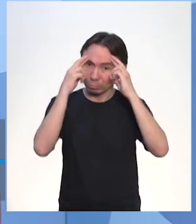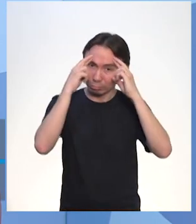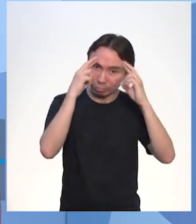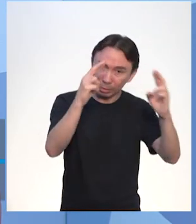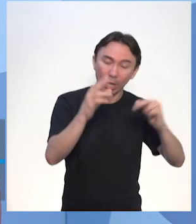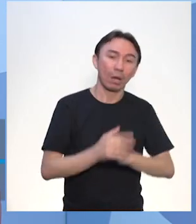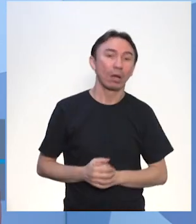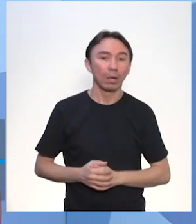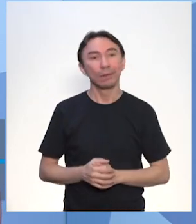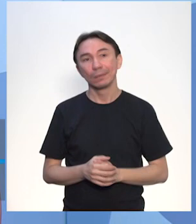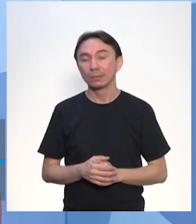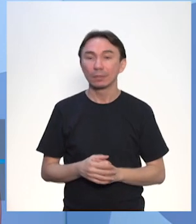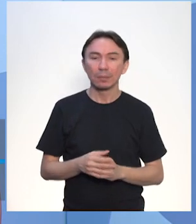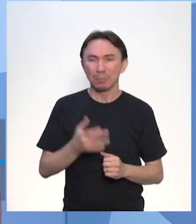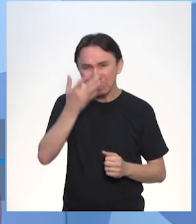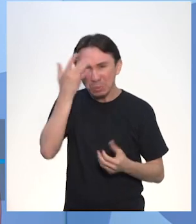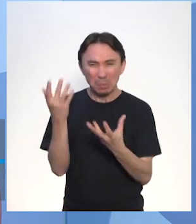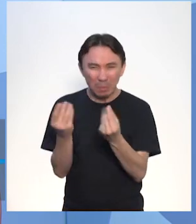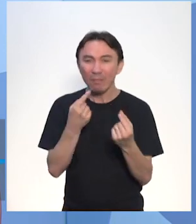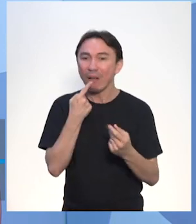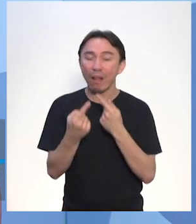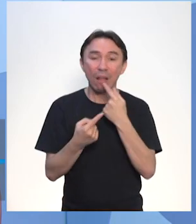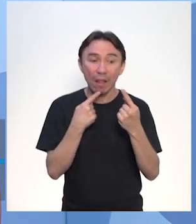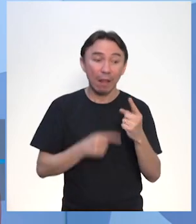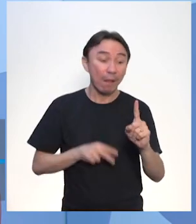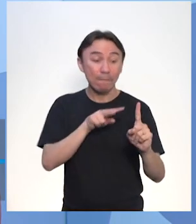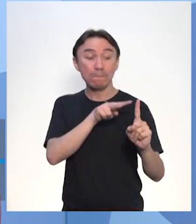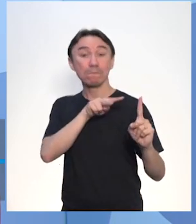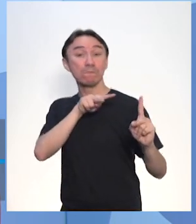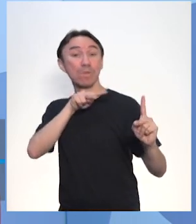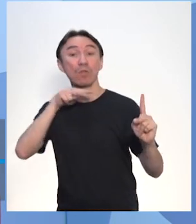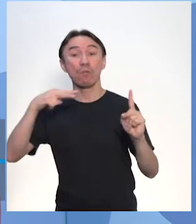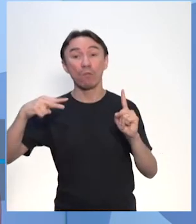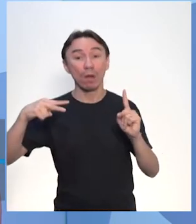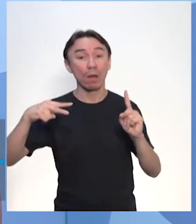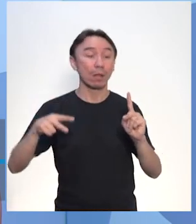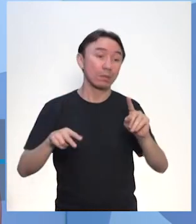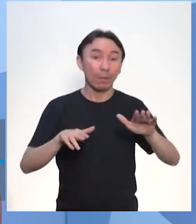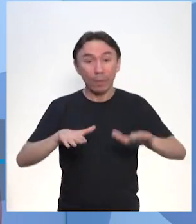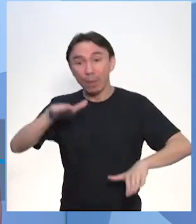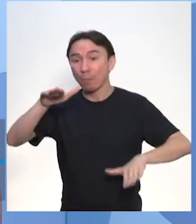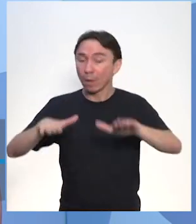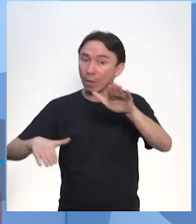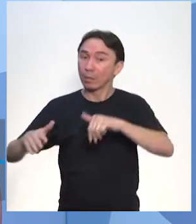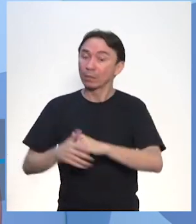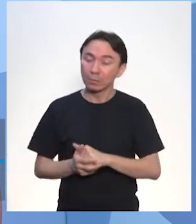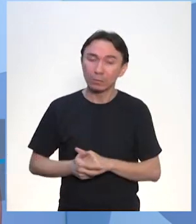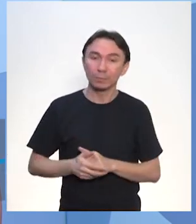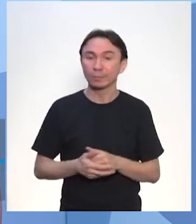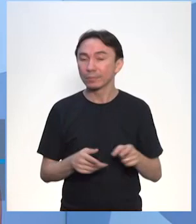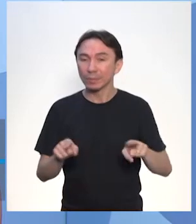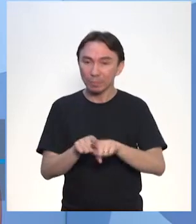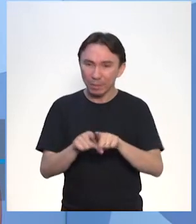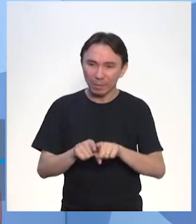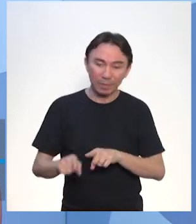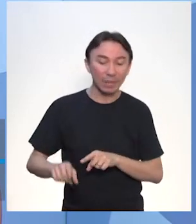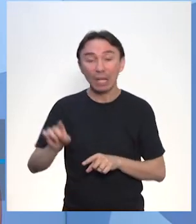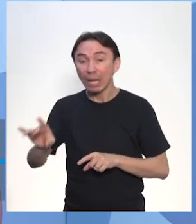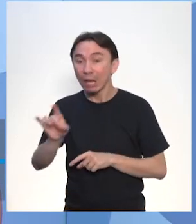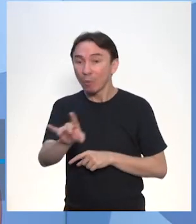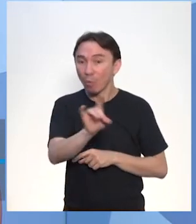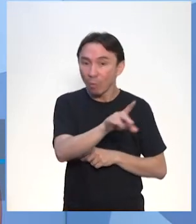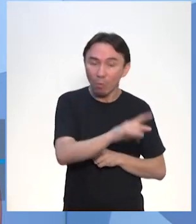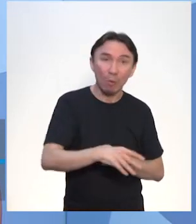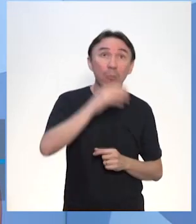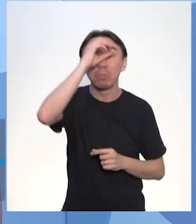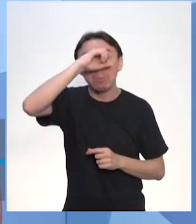vista. É, a gente falando que cada um pode aprender de forma diferente. É, os alunos do Vita,